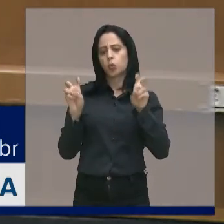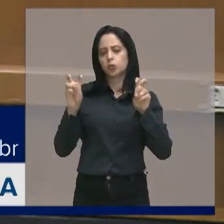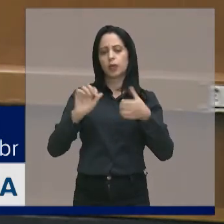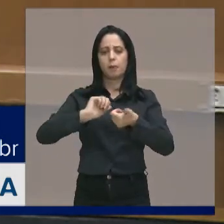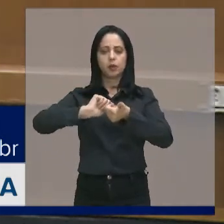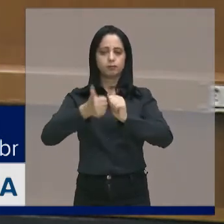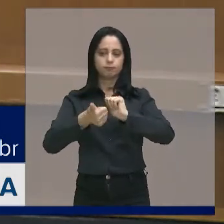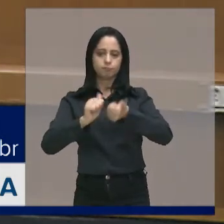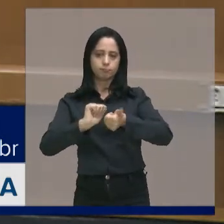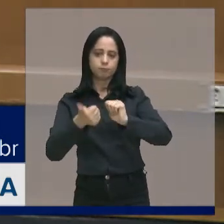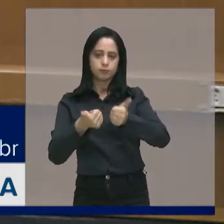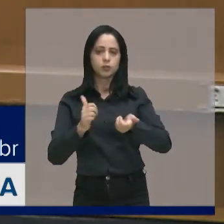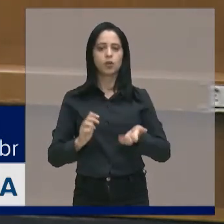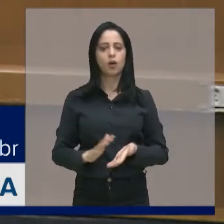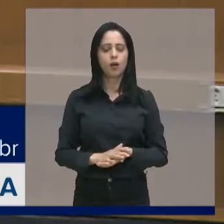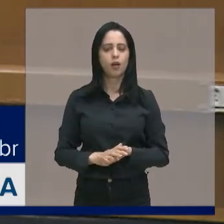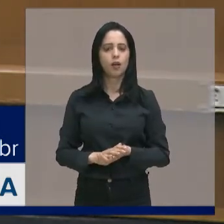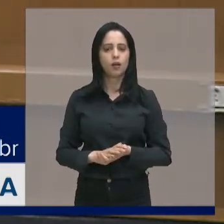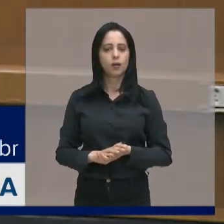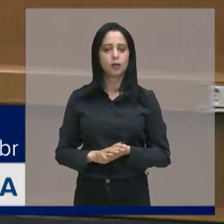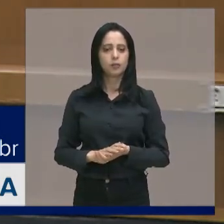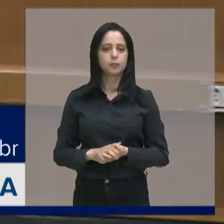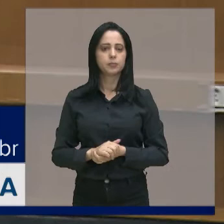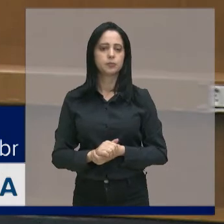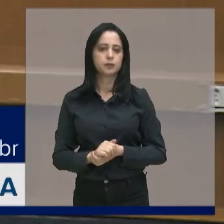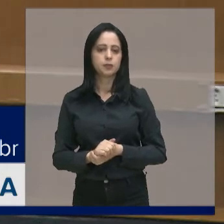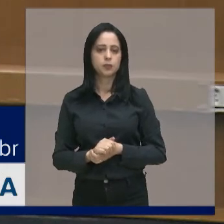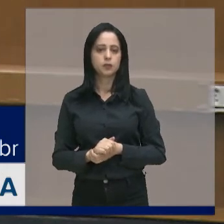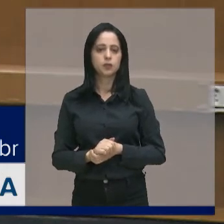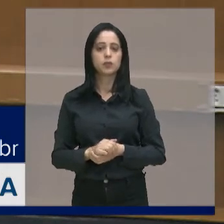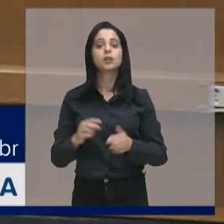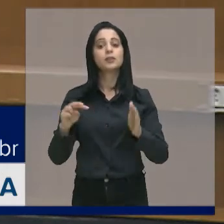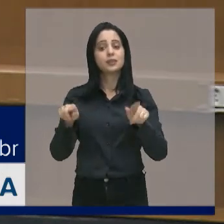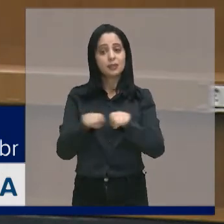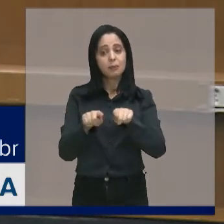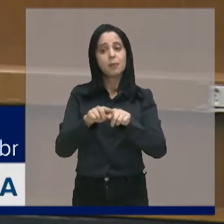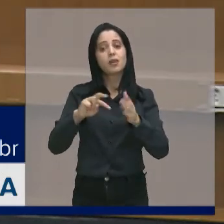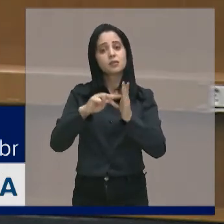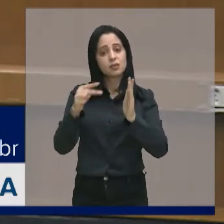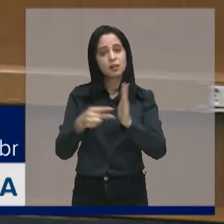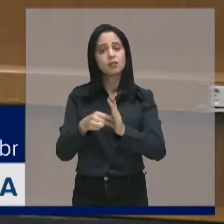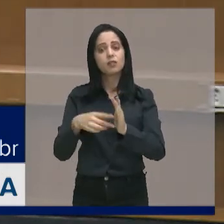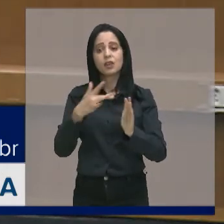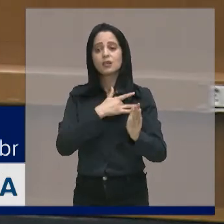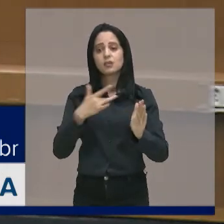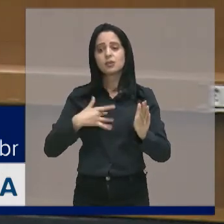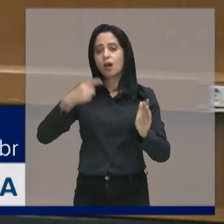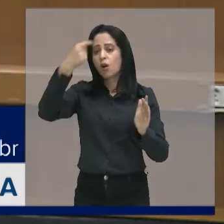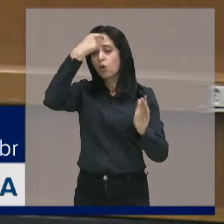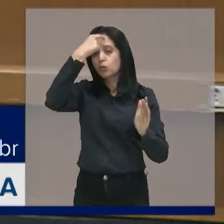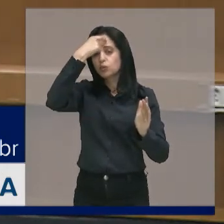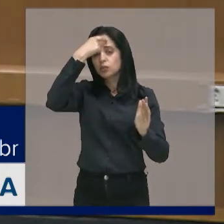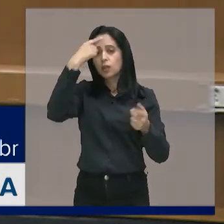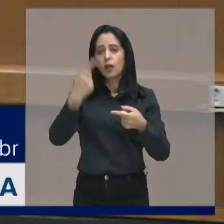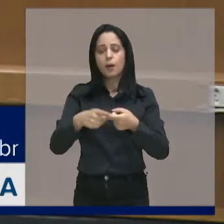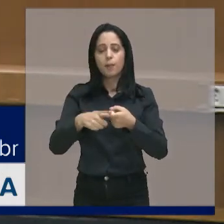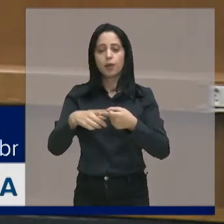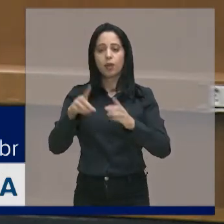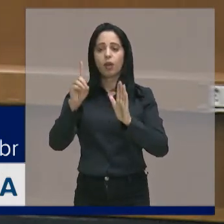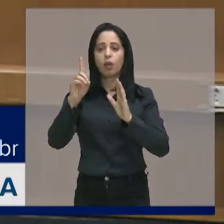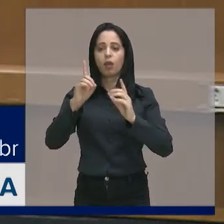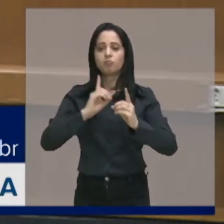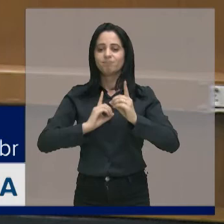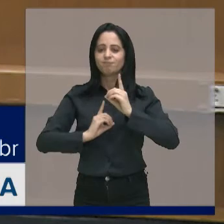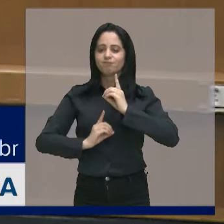falando, realmente. Temos também a questão da saúde mental, né? O quanto aí de casos de depressão,